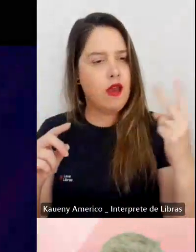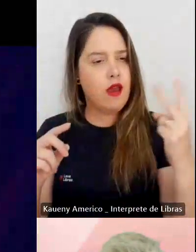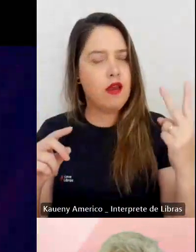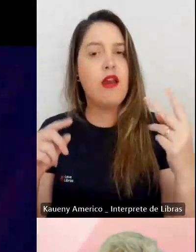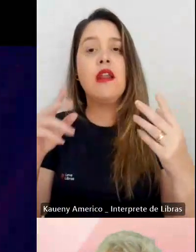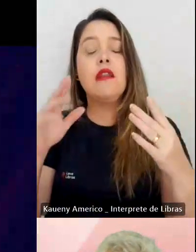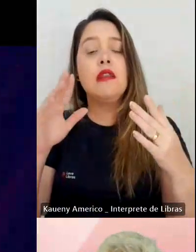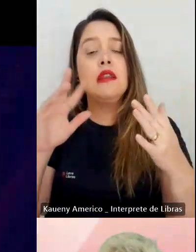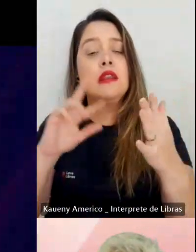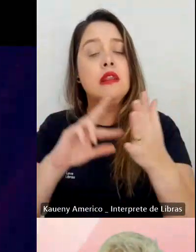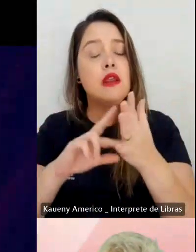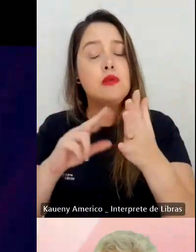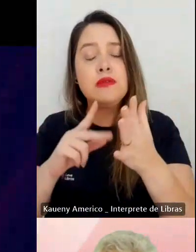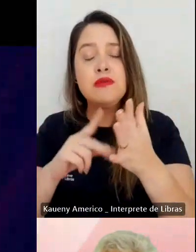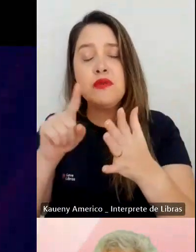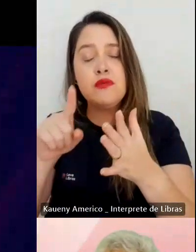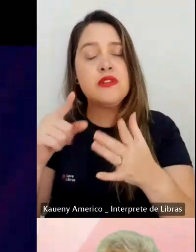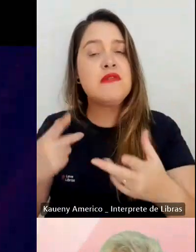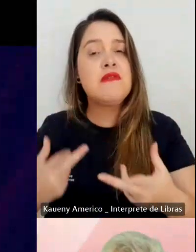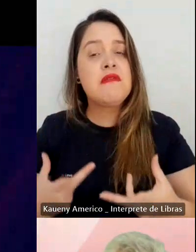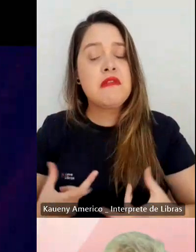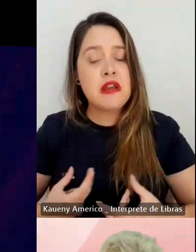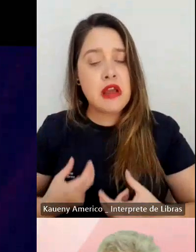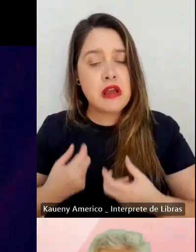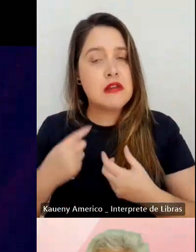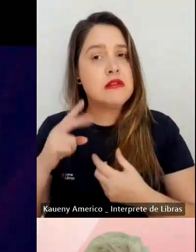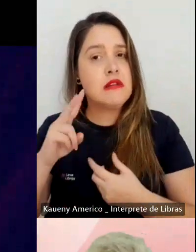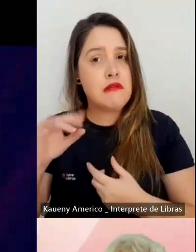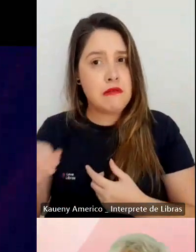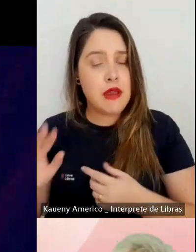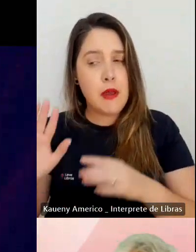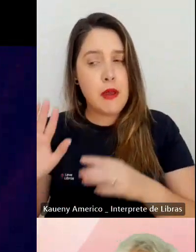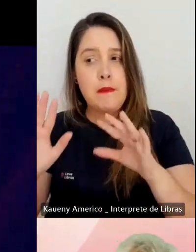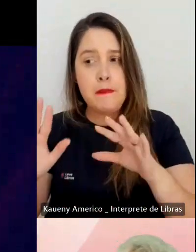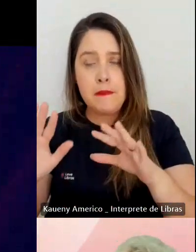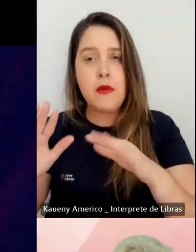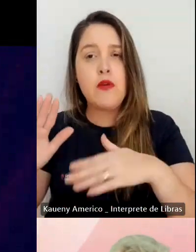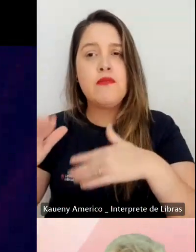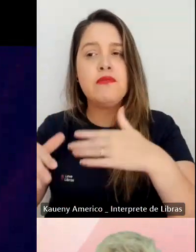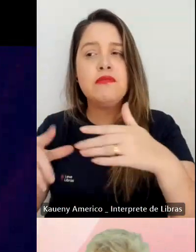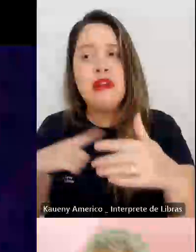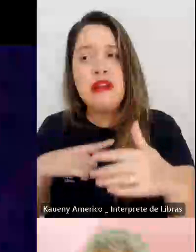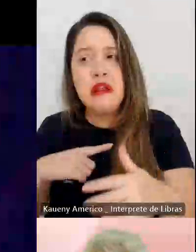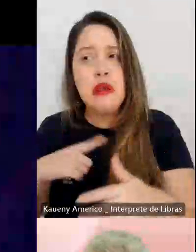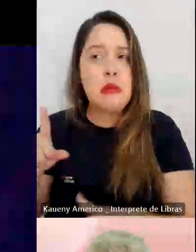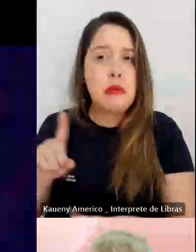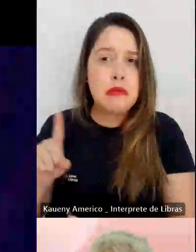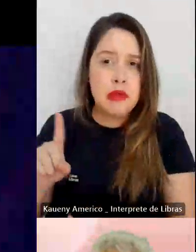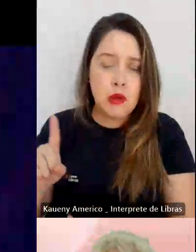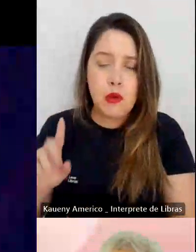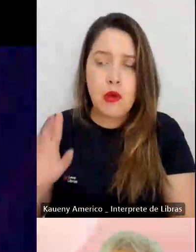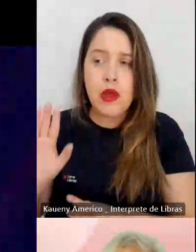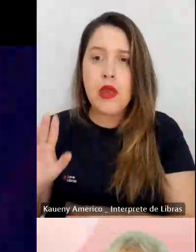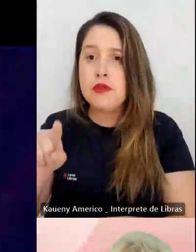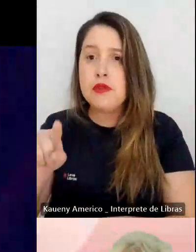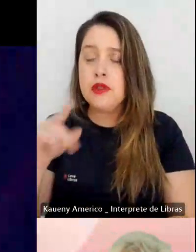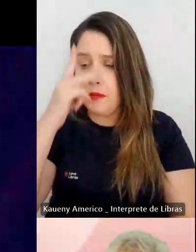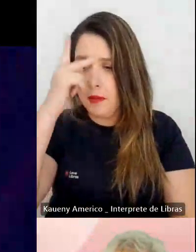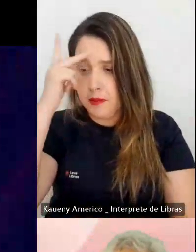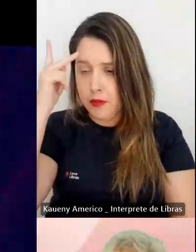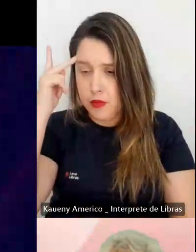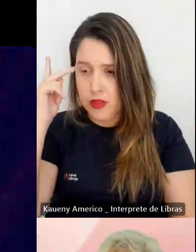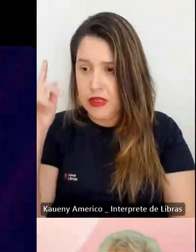câncer. Então, às vezes, a pessoa chega ao consultório e fala, eu vou ter. Não, você não vai ter. Você é uma paciente que, frente a alguém que